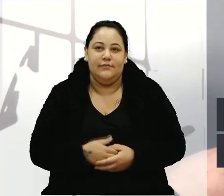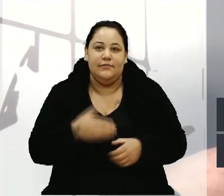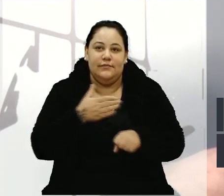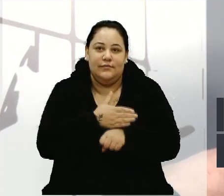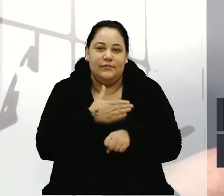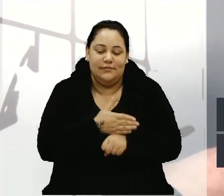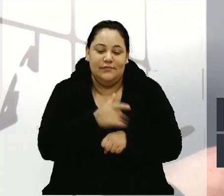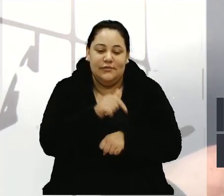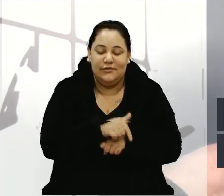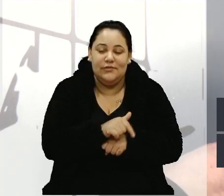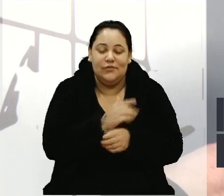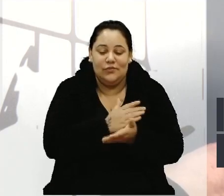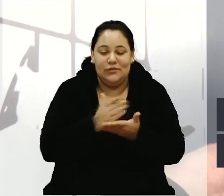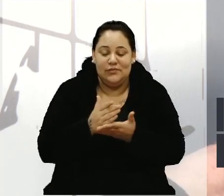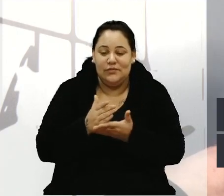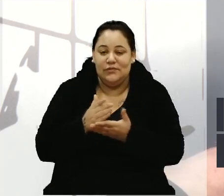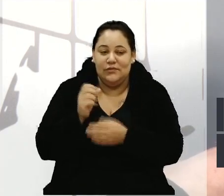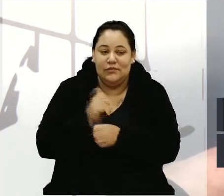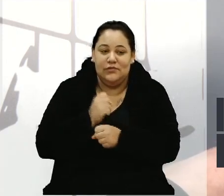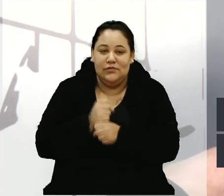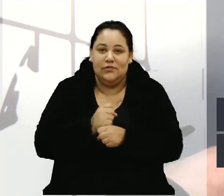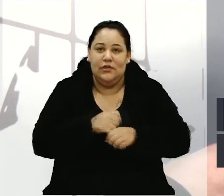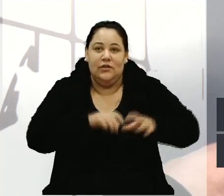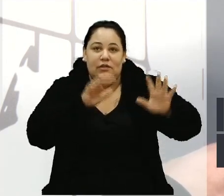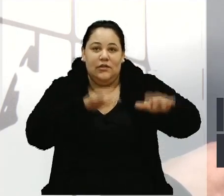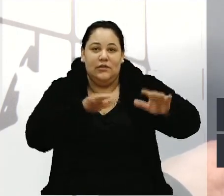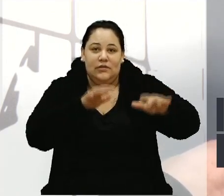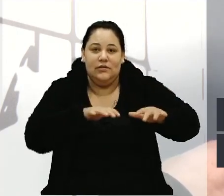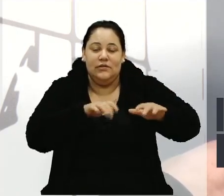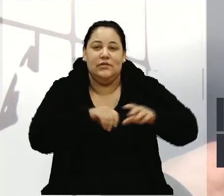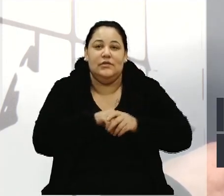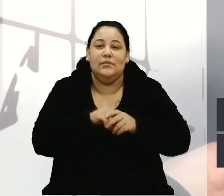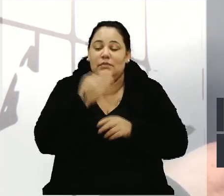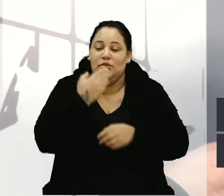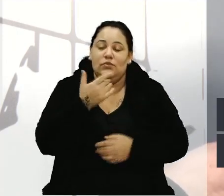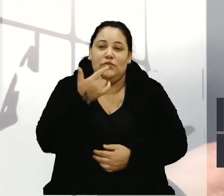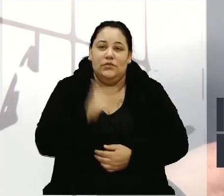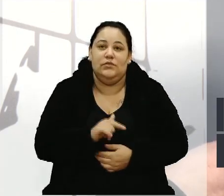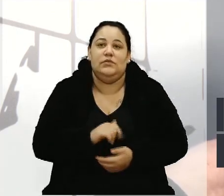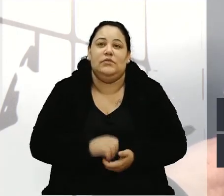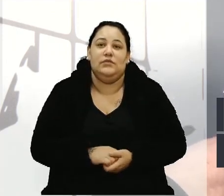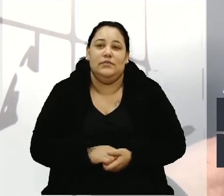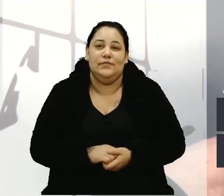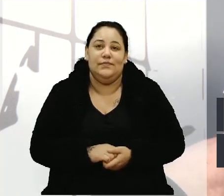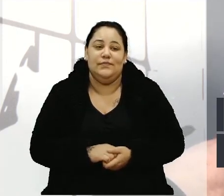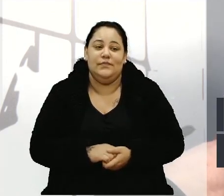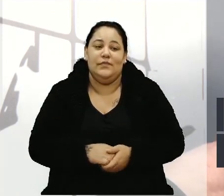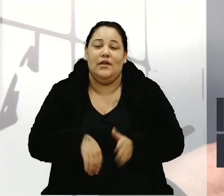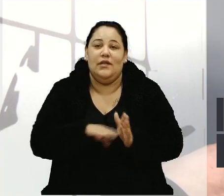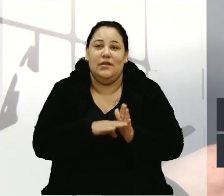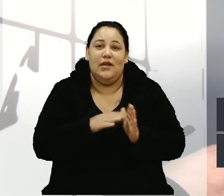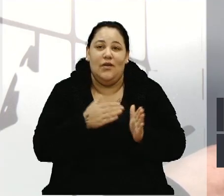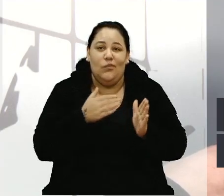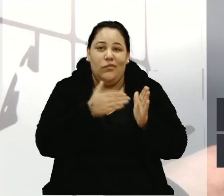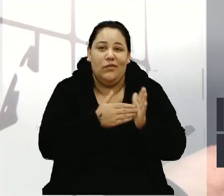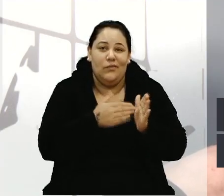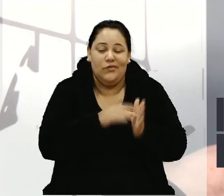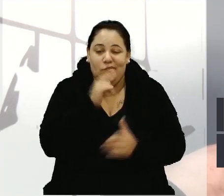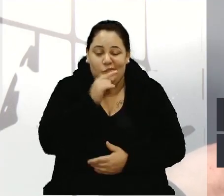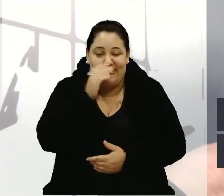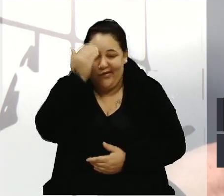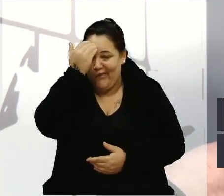ano com algumas chuvas reivindicamos novamente até chegar nesse limite que não dá mais para suportar não dá mais para